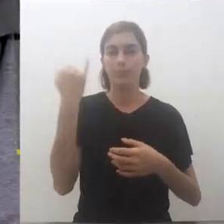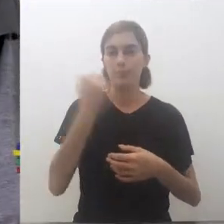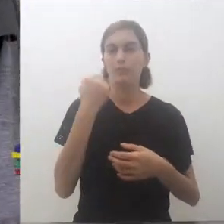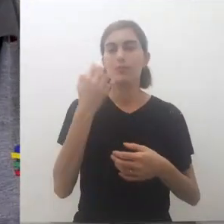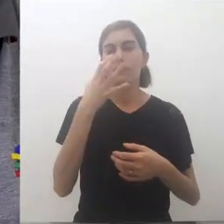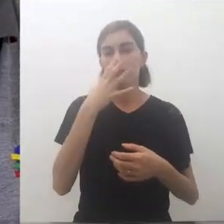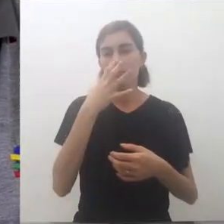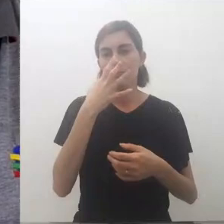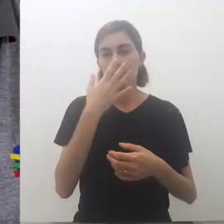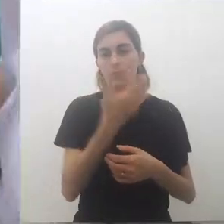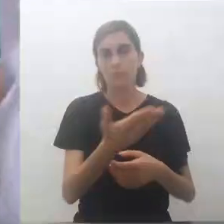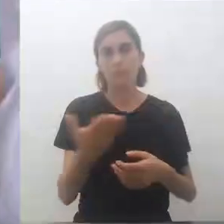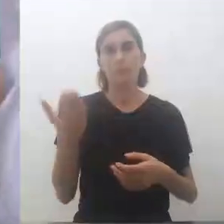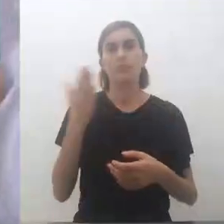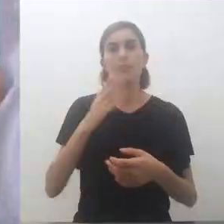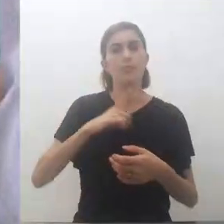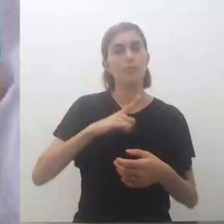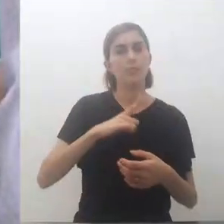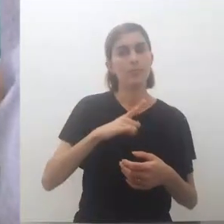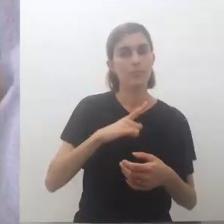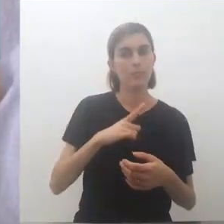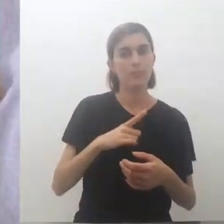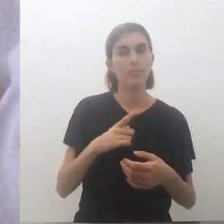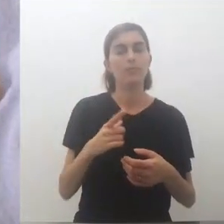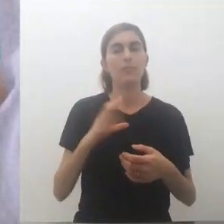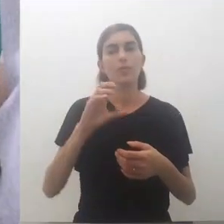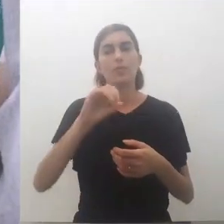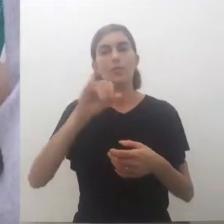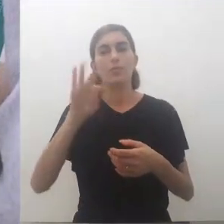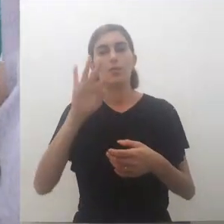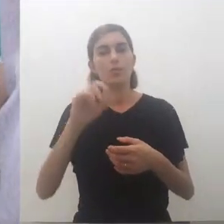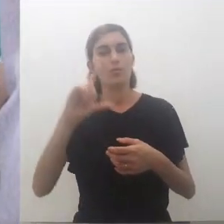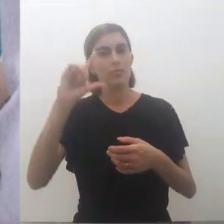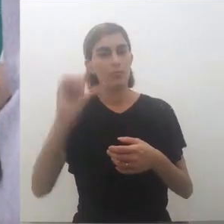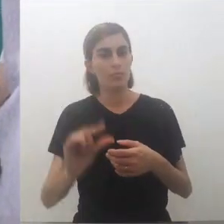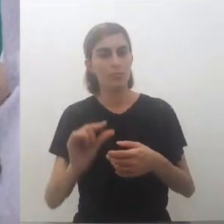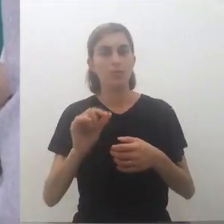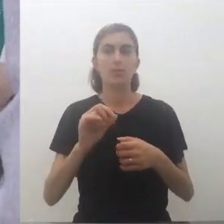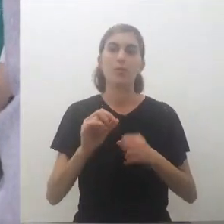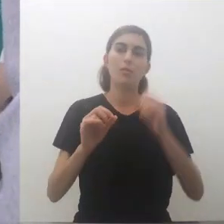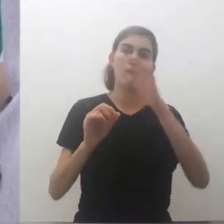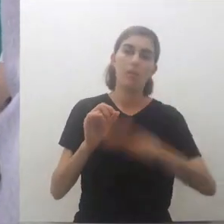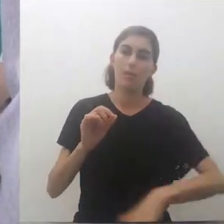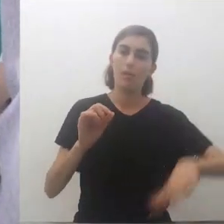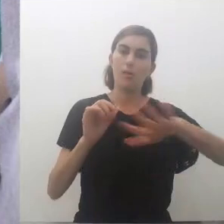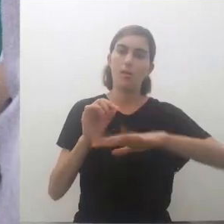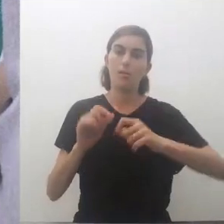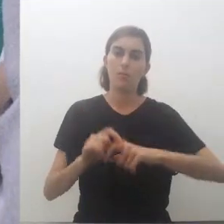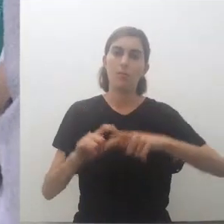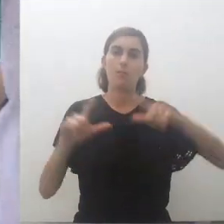se teremos um objeto menor, com a área maior, dando uma leveza